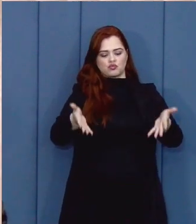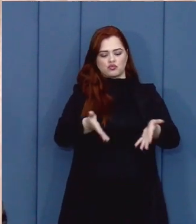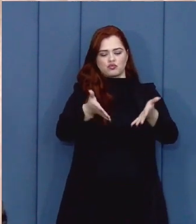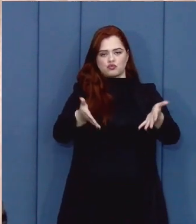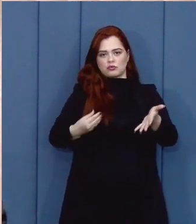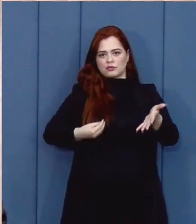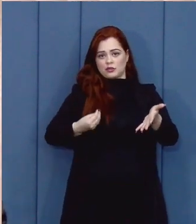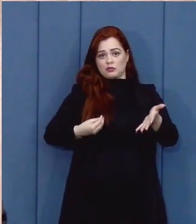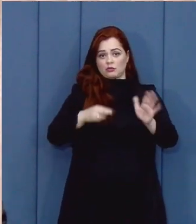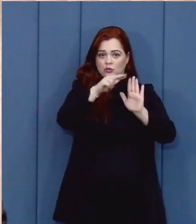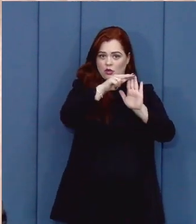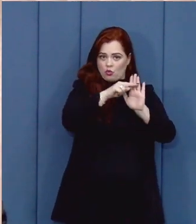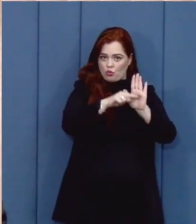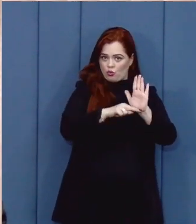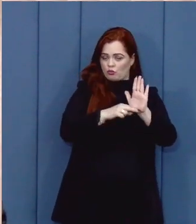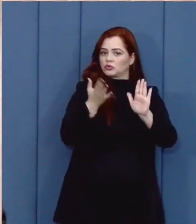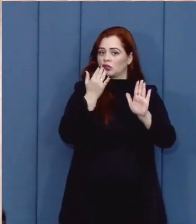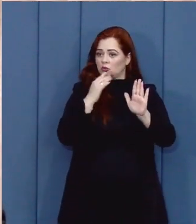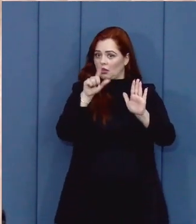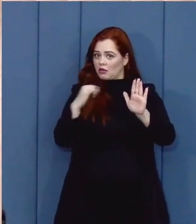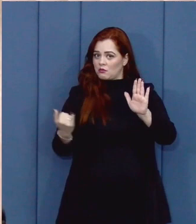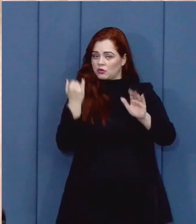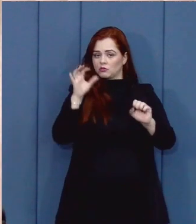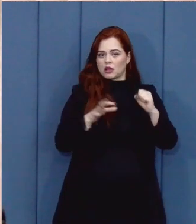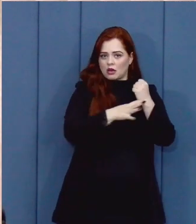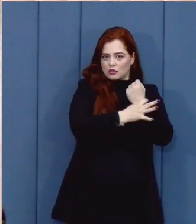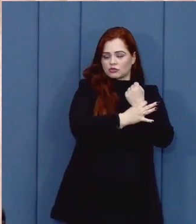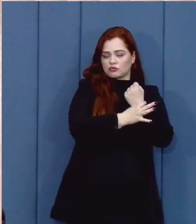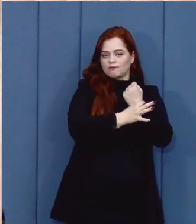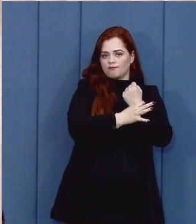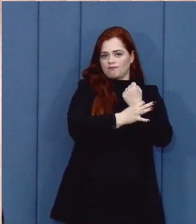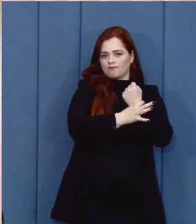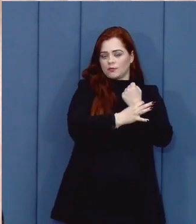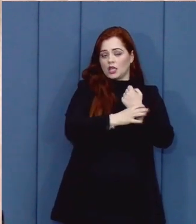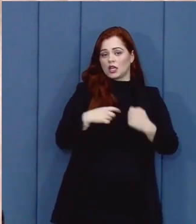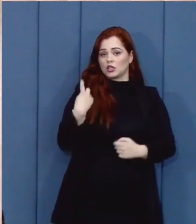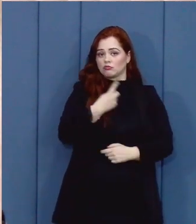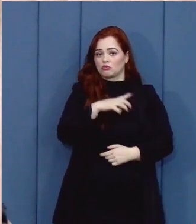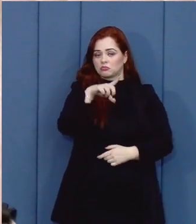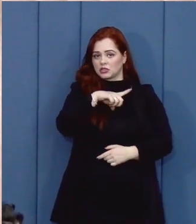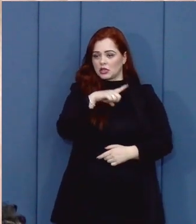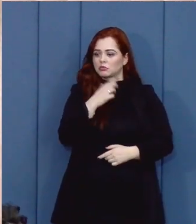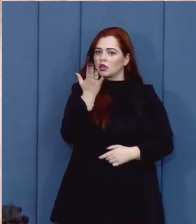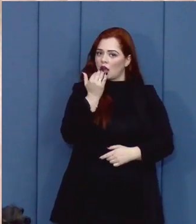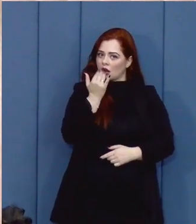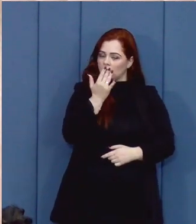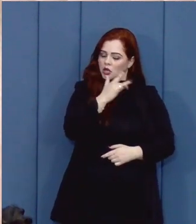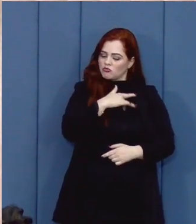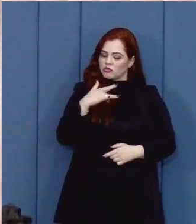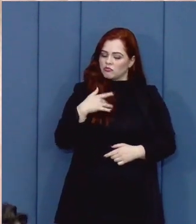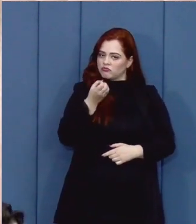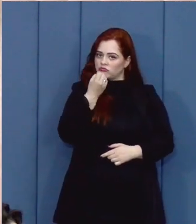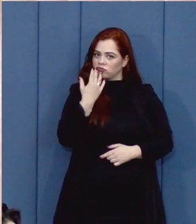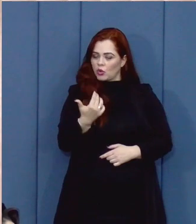Normas alimentares são importantes para isso, para a garantia de que temos alimentos